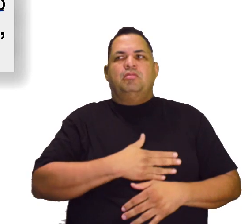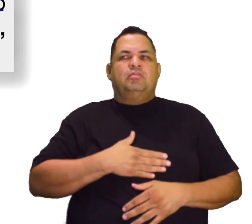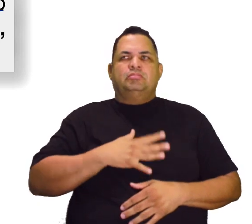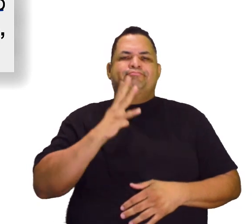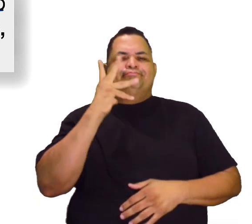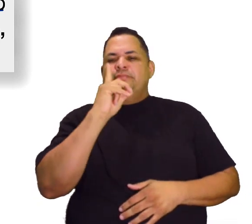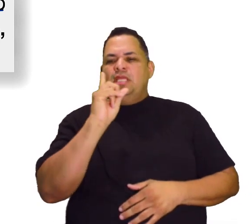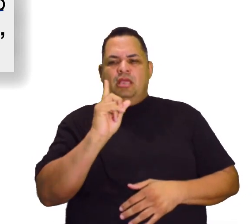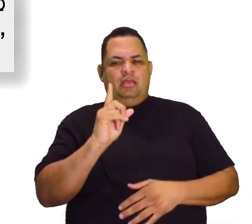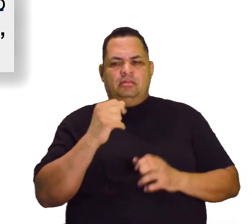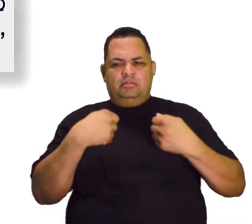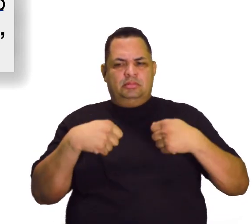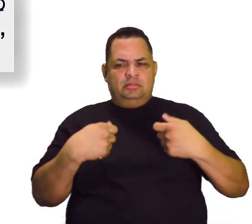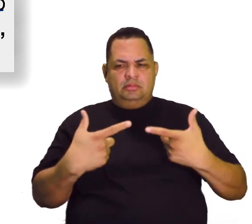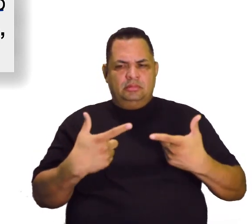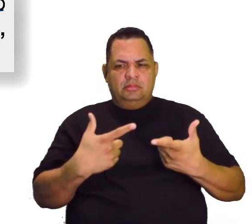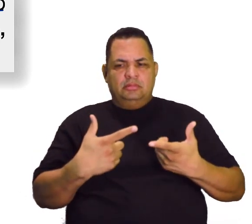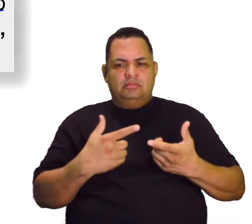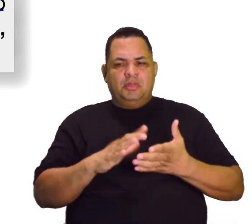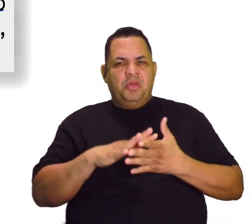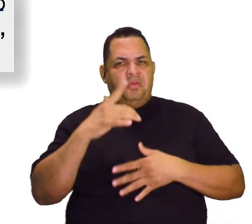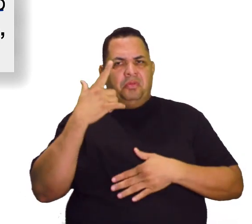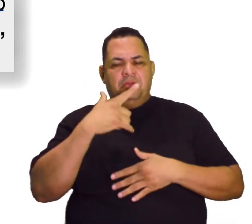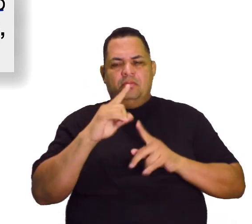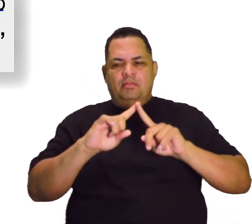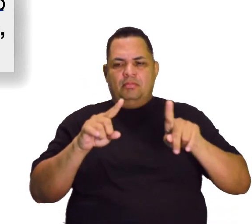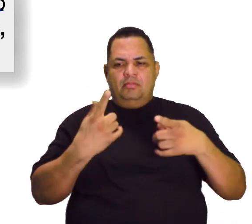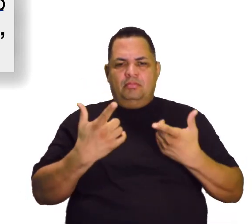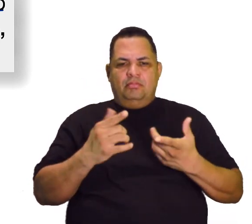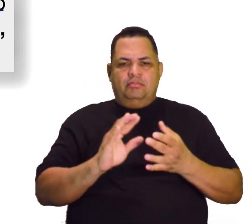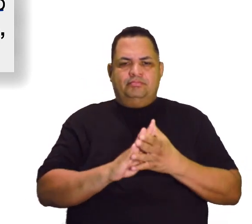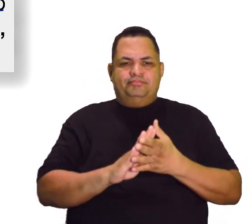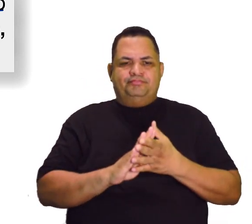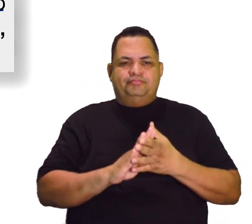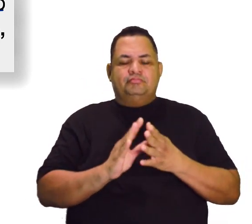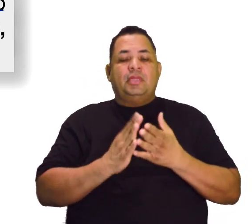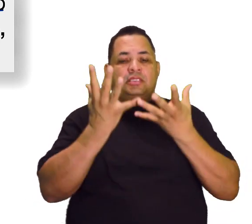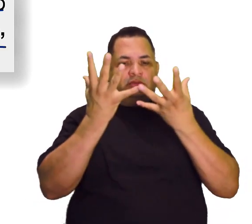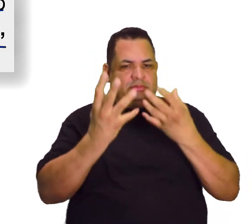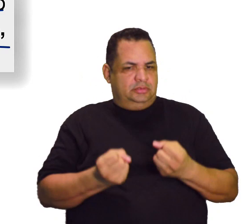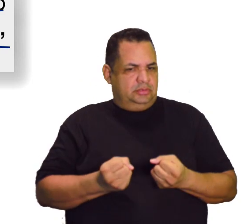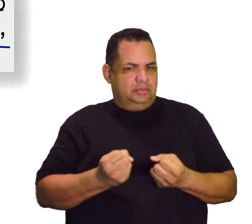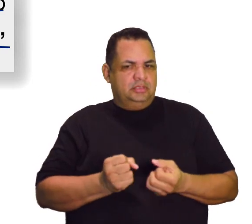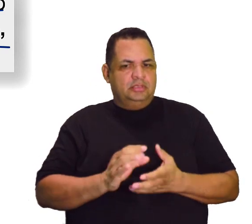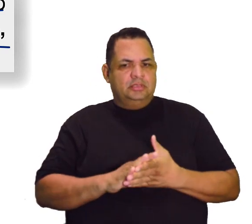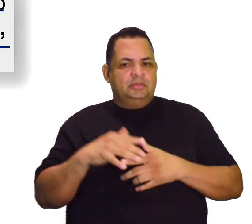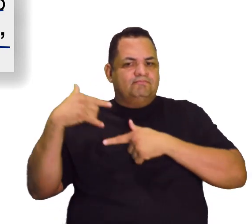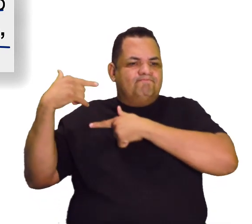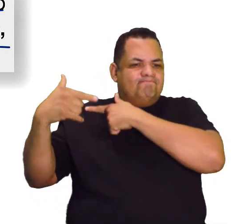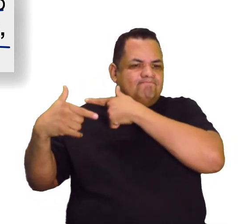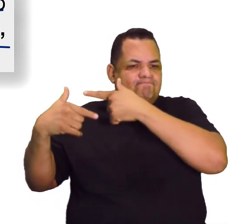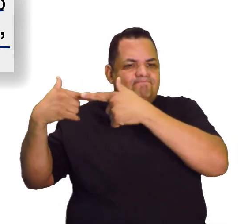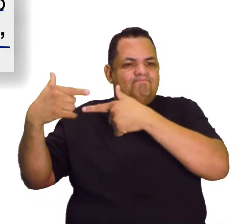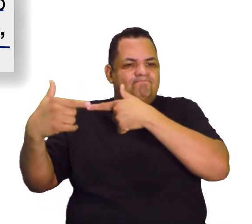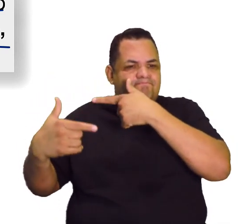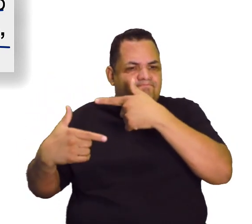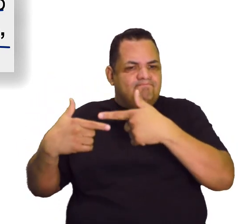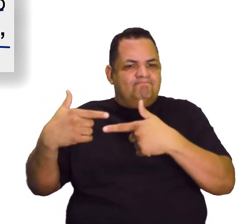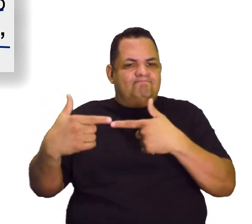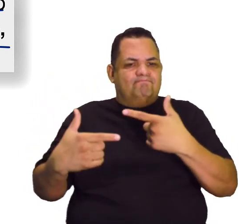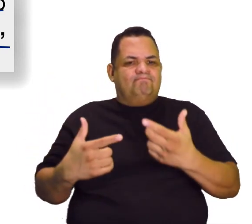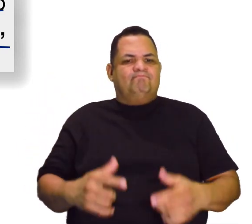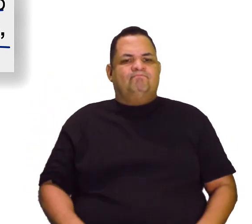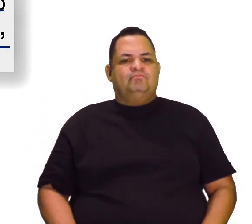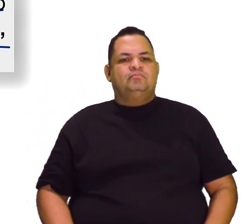achar bonito ou feio, porém, há ali aceitação. Tradicionalidade vem